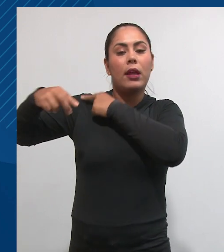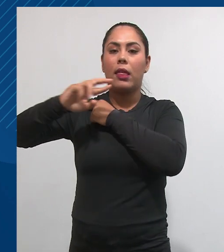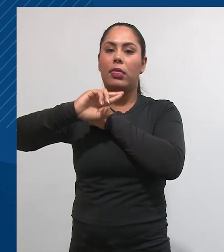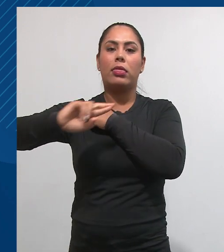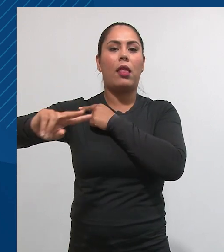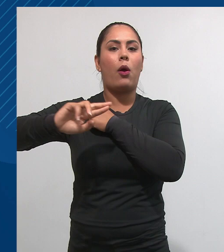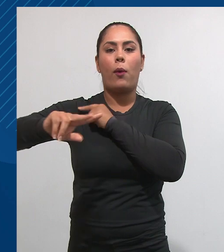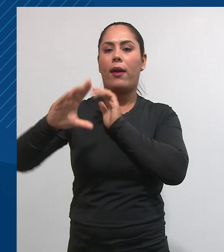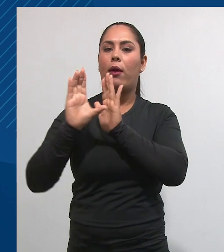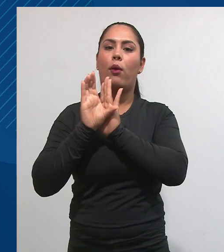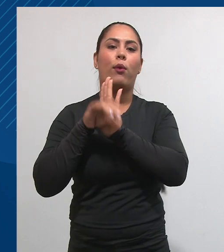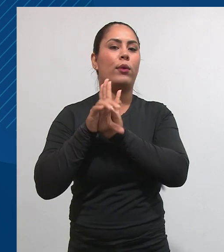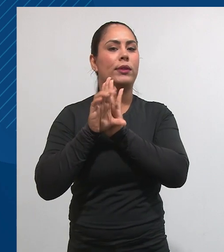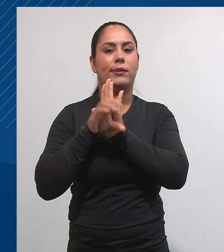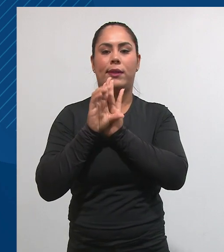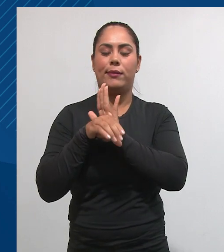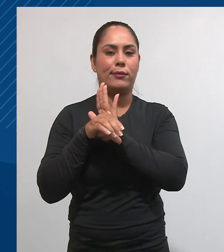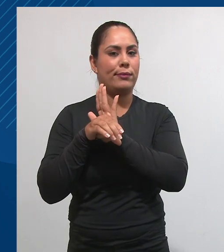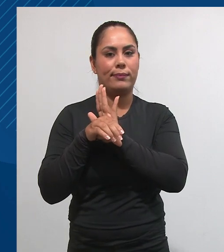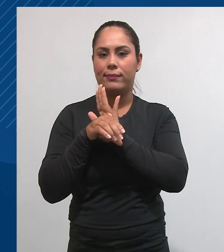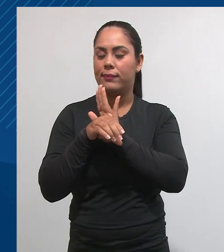um conceito.